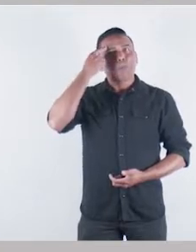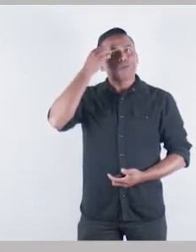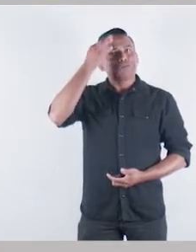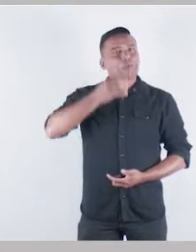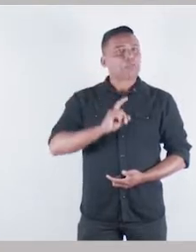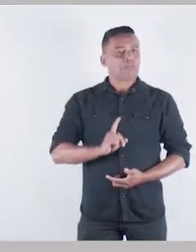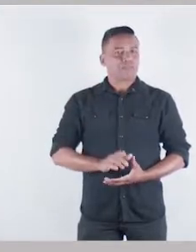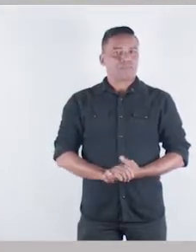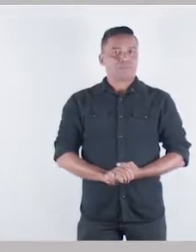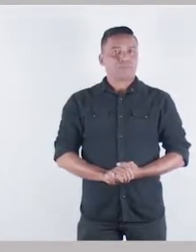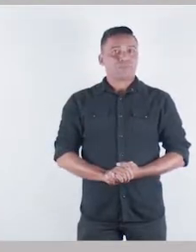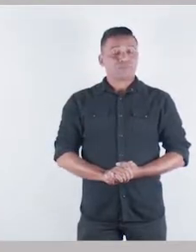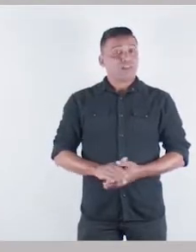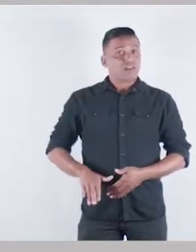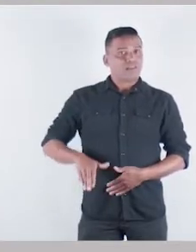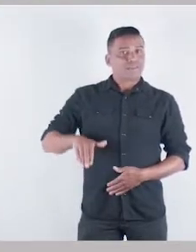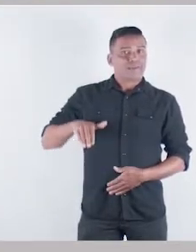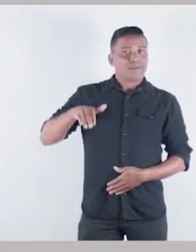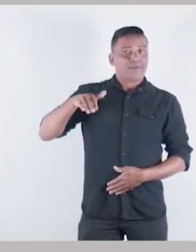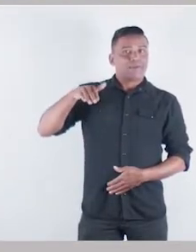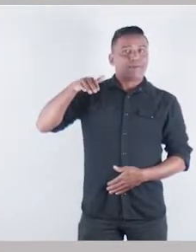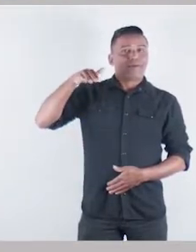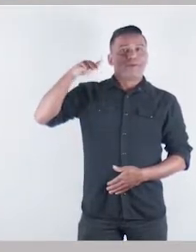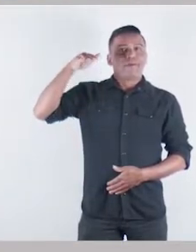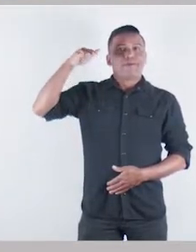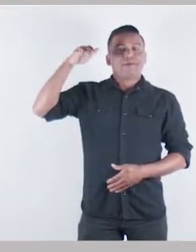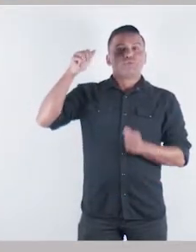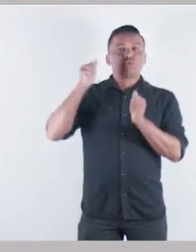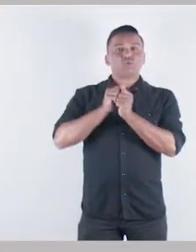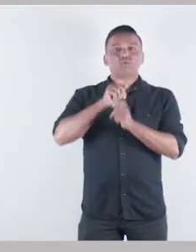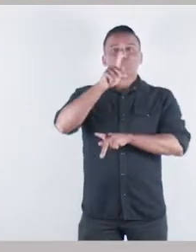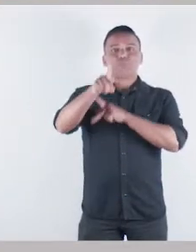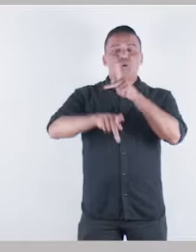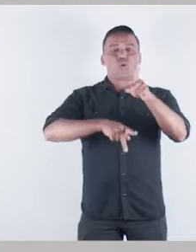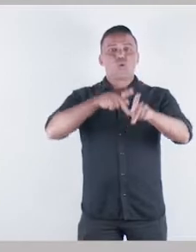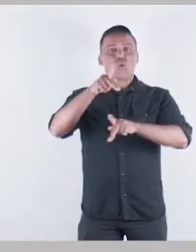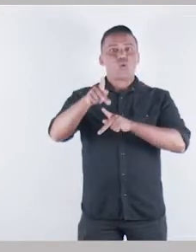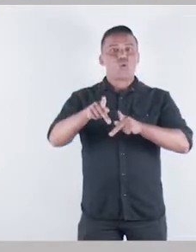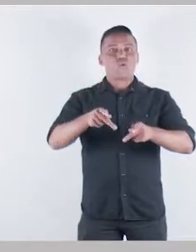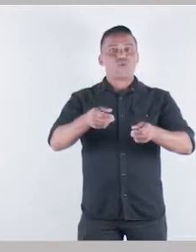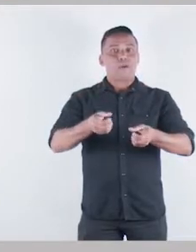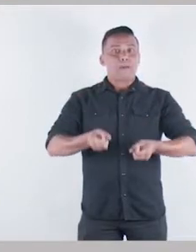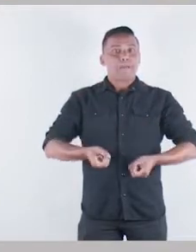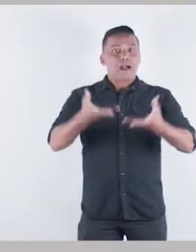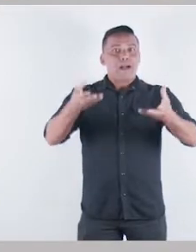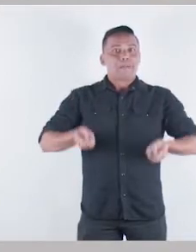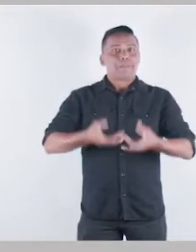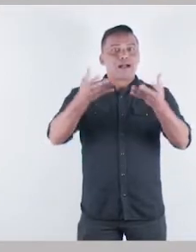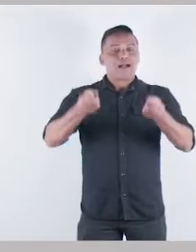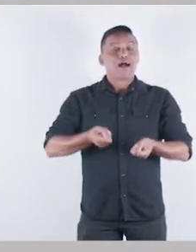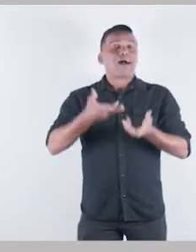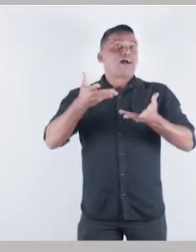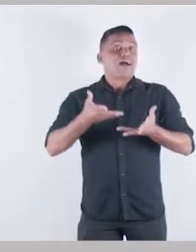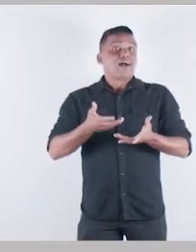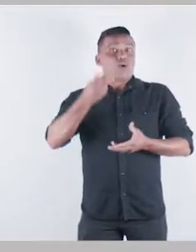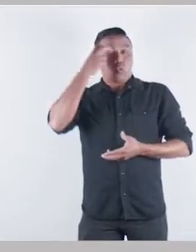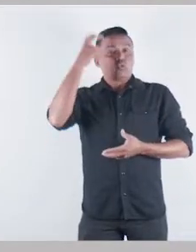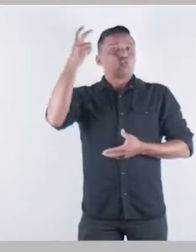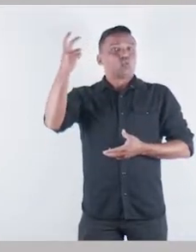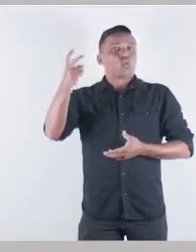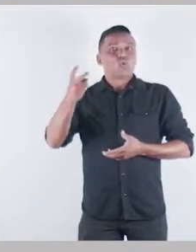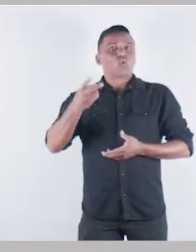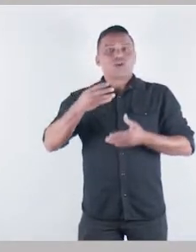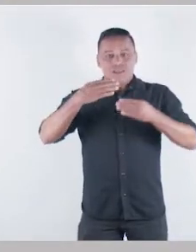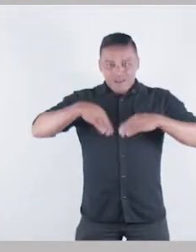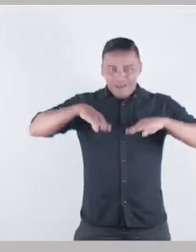Nasceu e cresceu no meio daquele povo, pulsando vida e cultura, nanã, oxóssi,